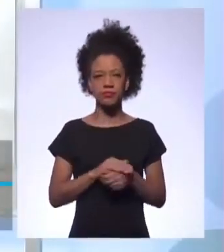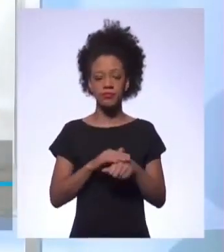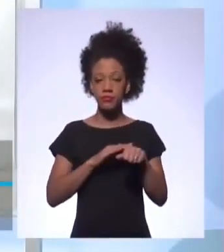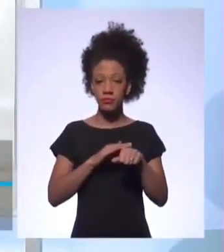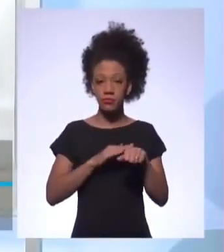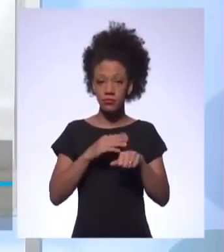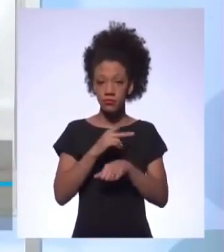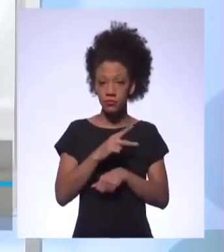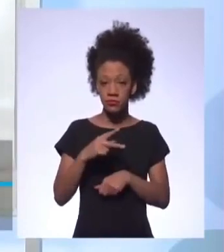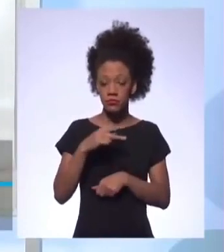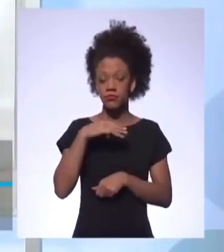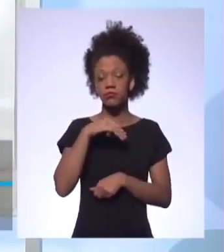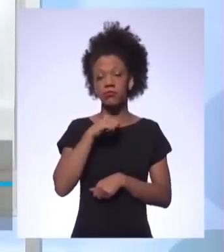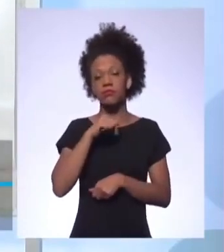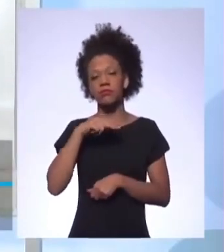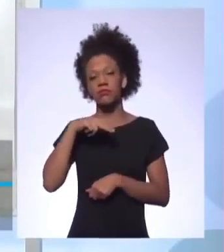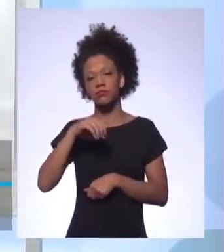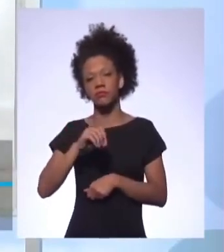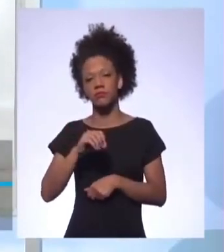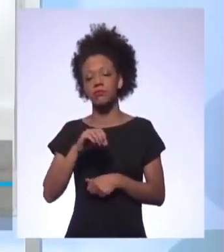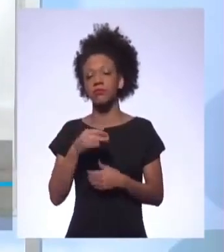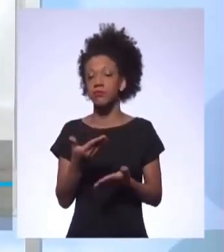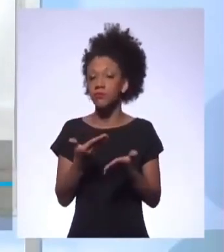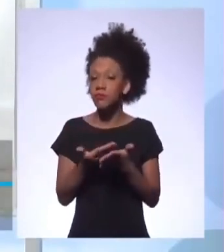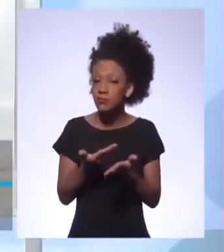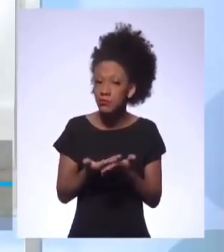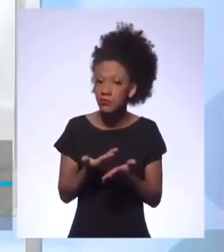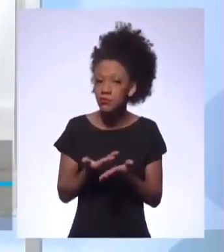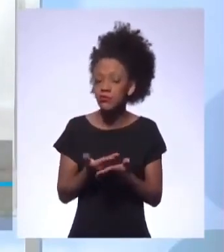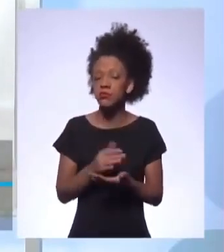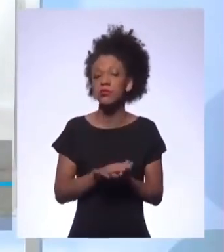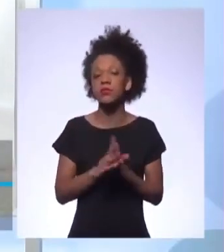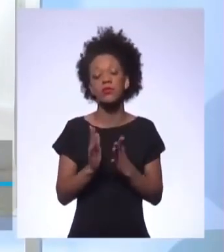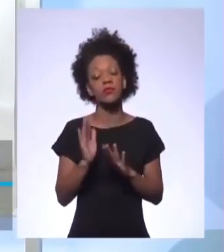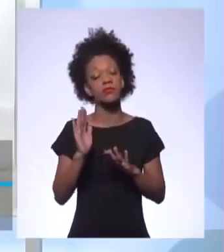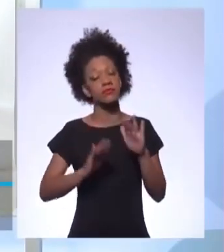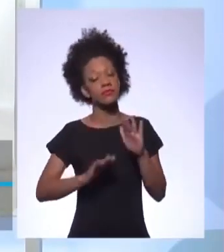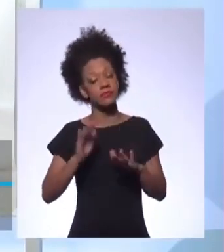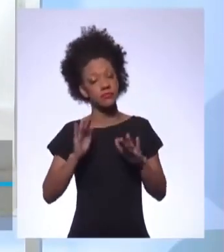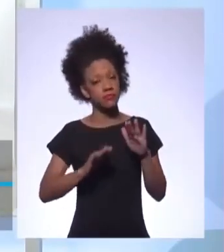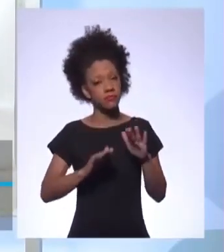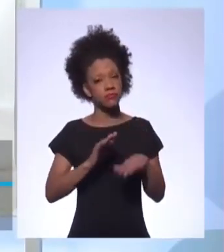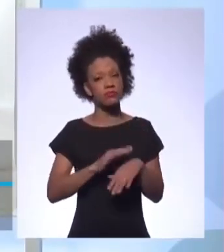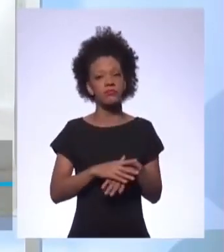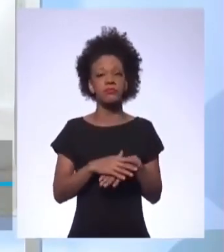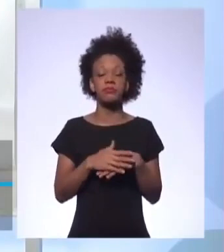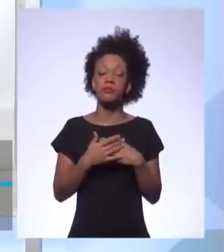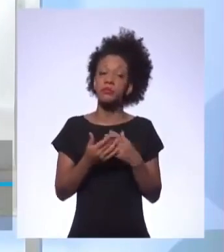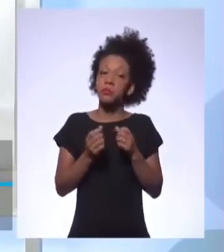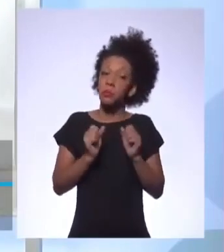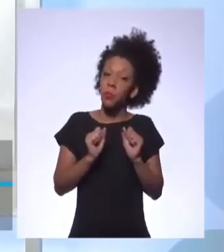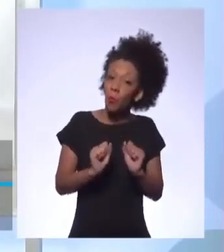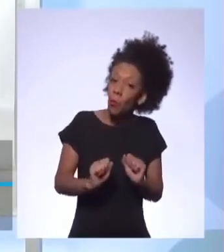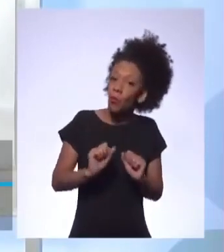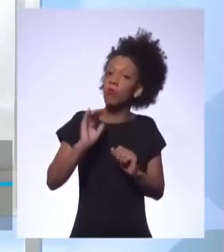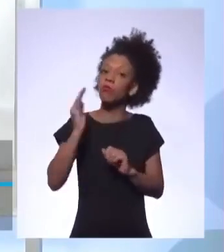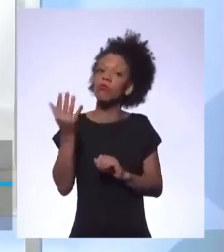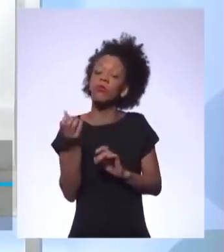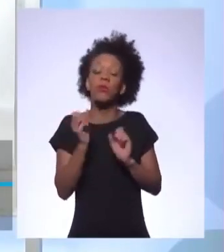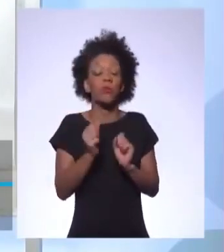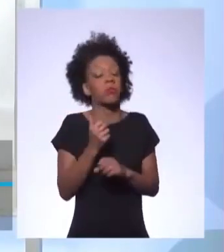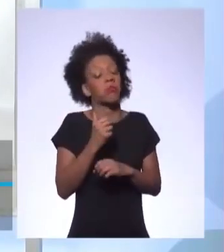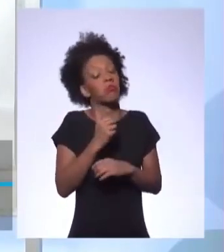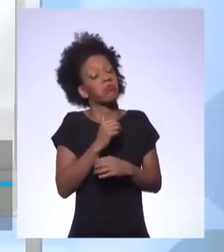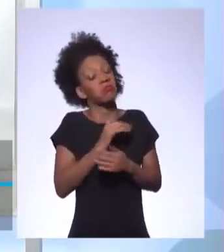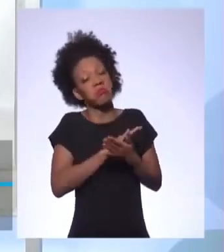professor Magno, eles disseram que é um estudo dessa probabilidade, né? Que não é comprovado cientificamente,